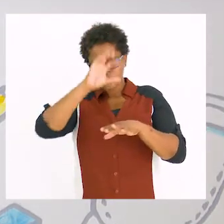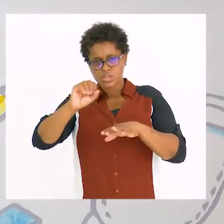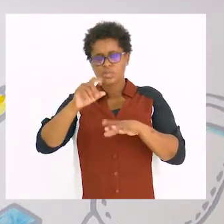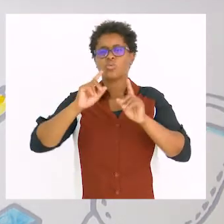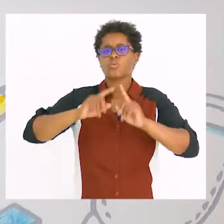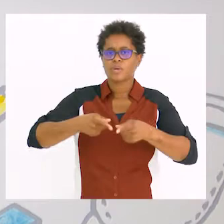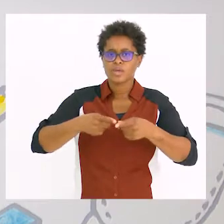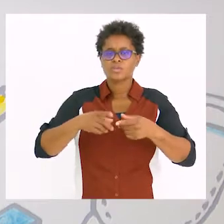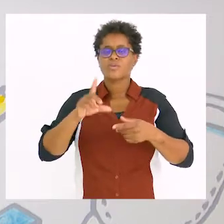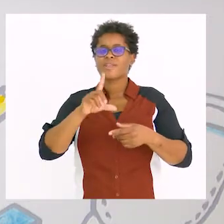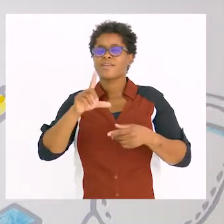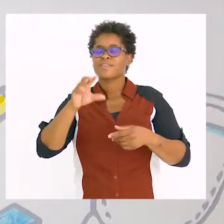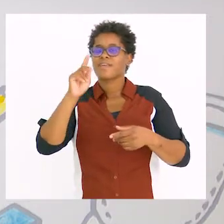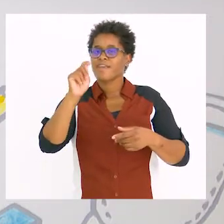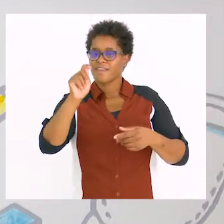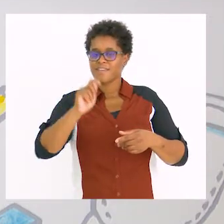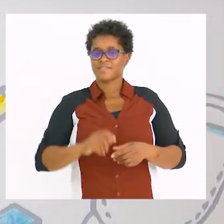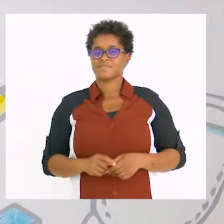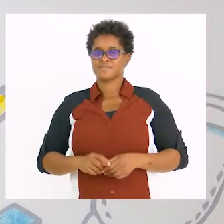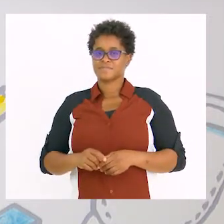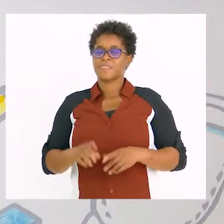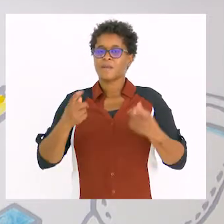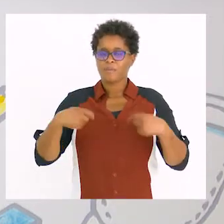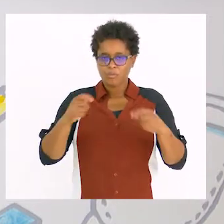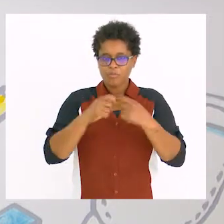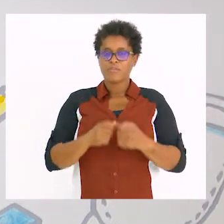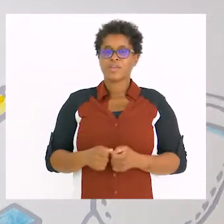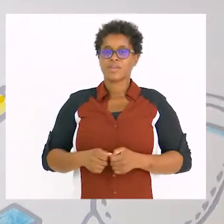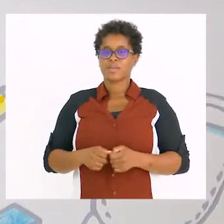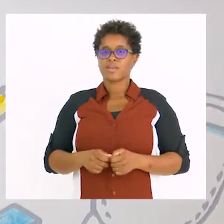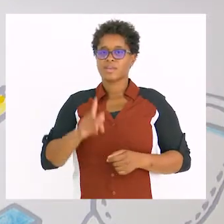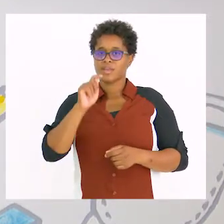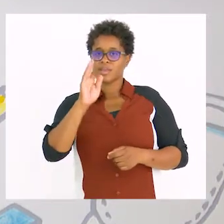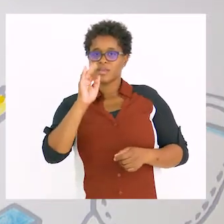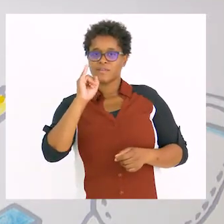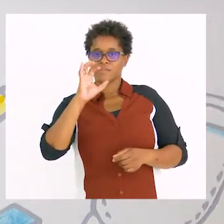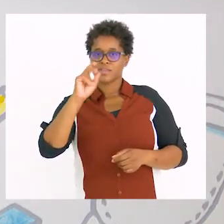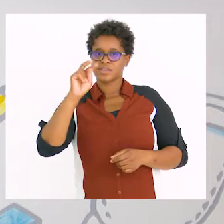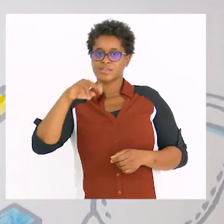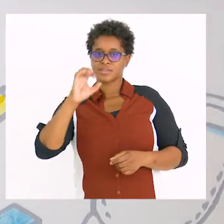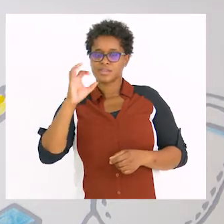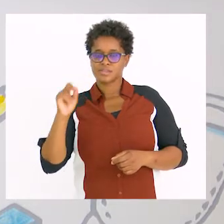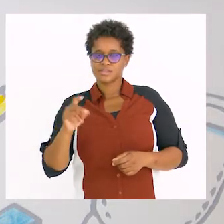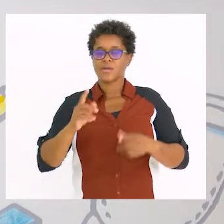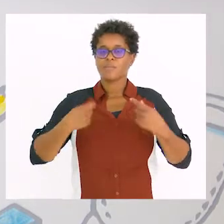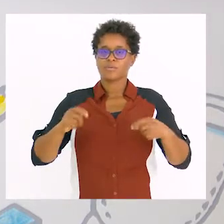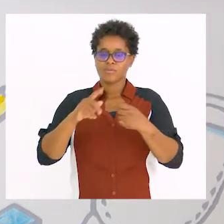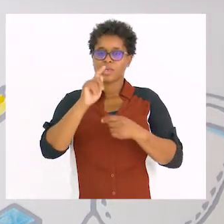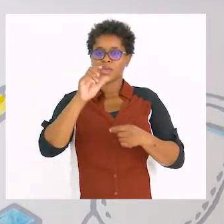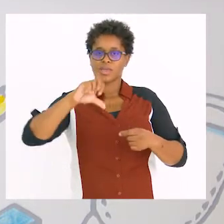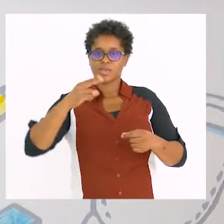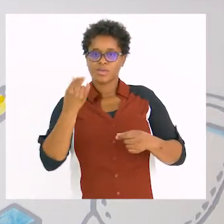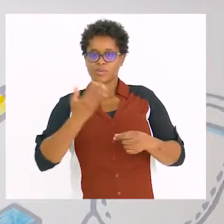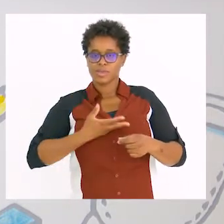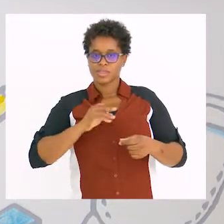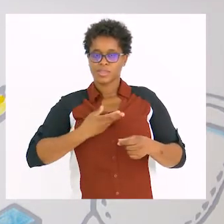Estado começam com a letra E. Promover a eficiência, promover a equidade